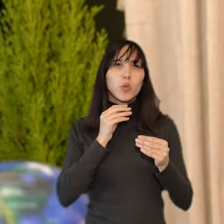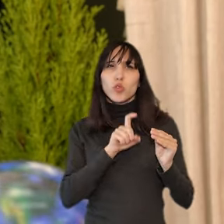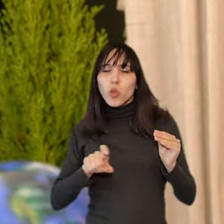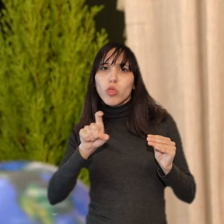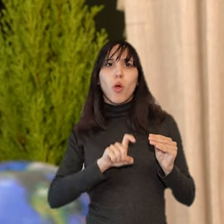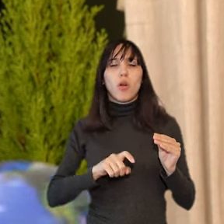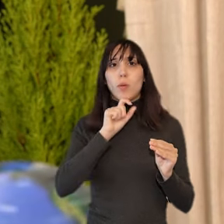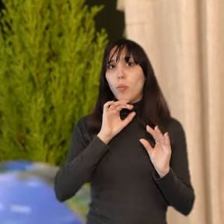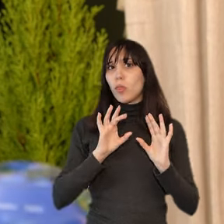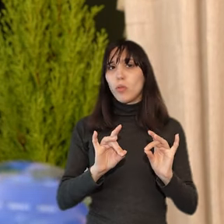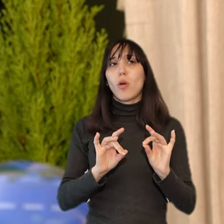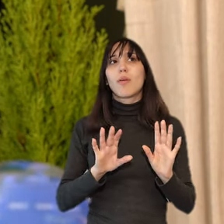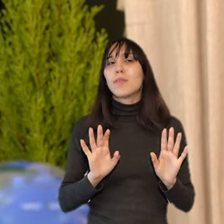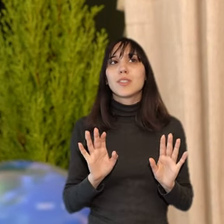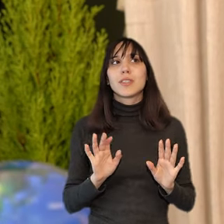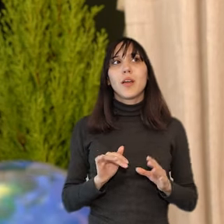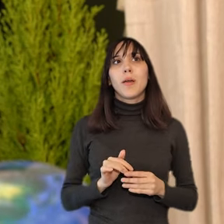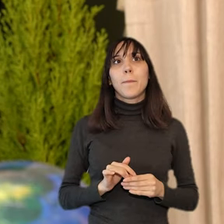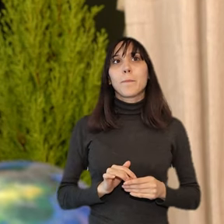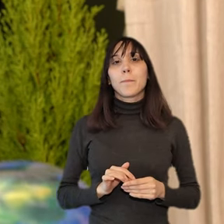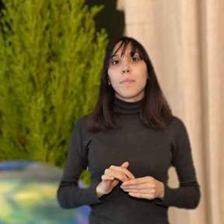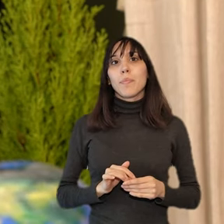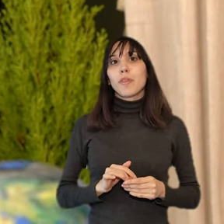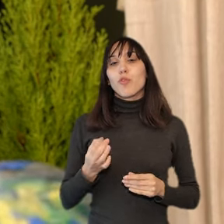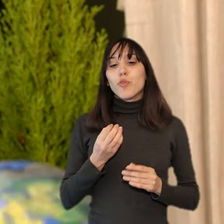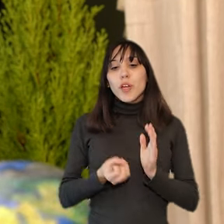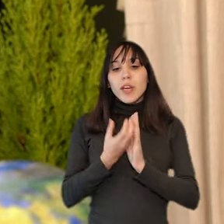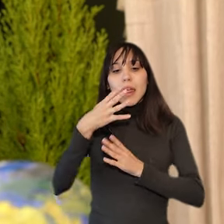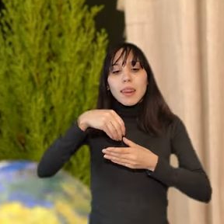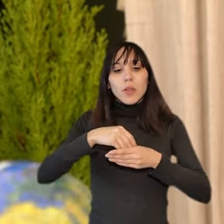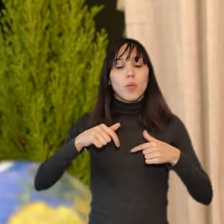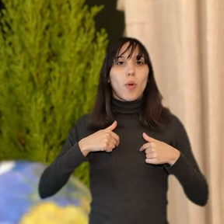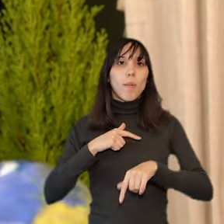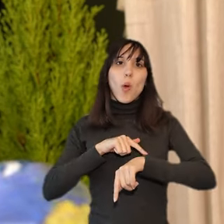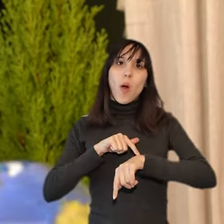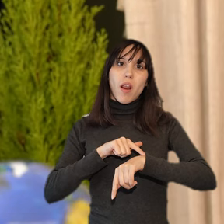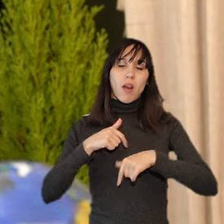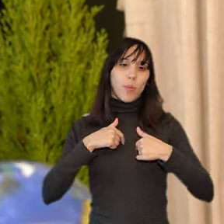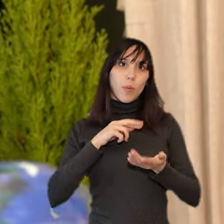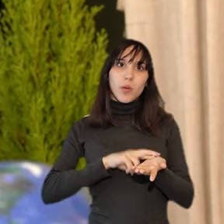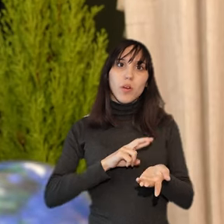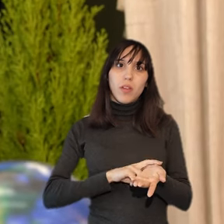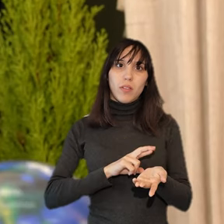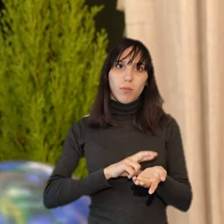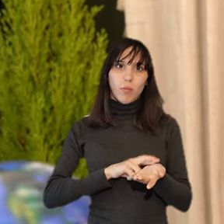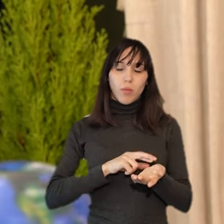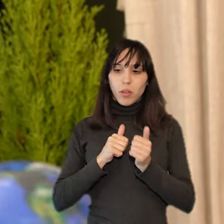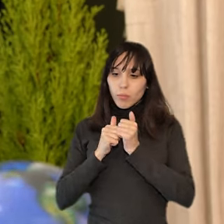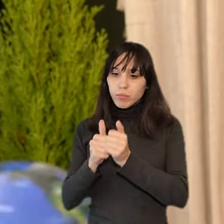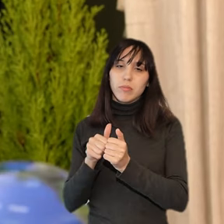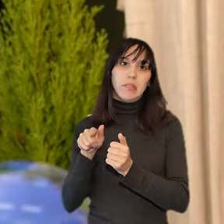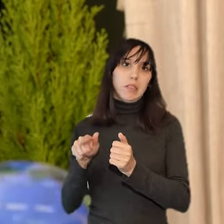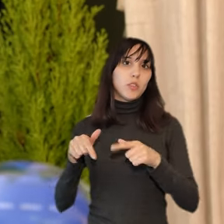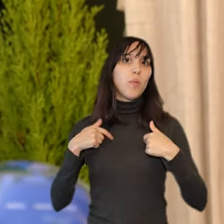podem utilizar eh mas é é é criado dentro do seu horário não é dentro do seu ritmo e respeitando